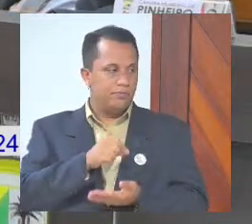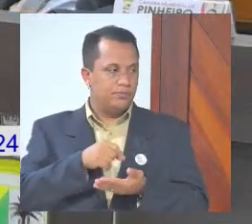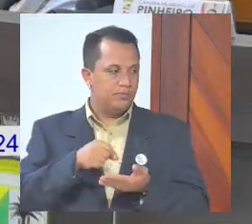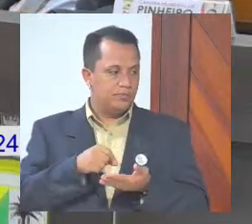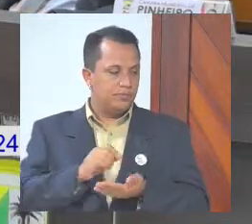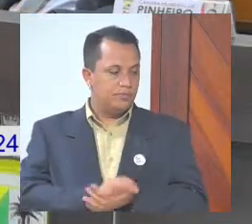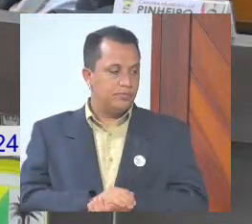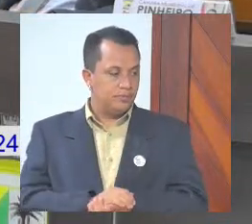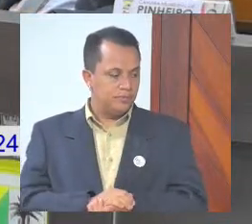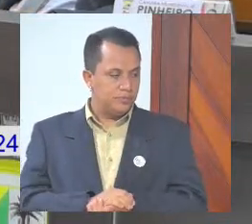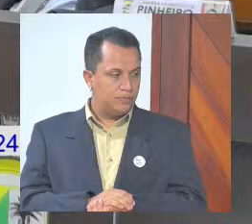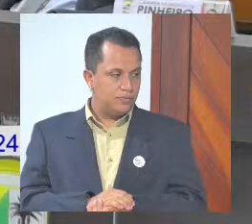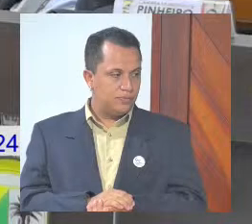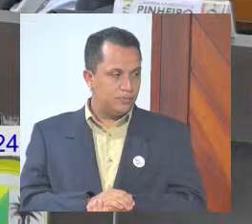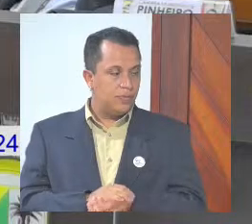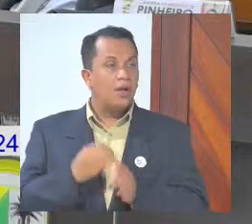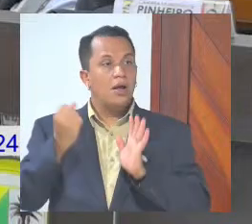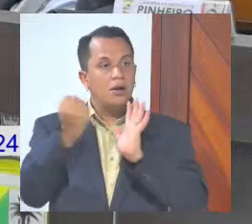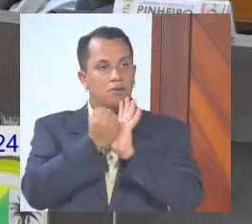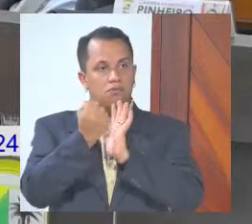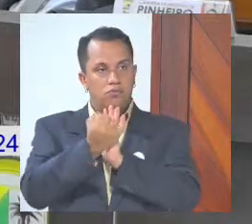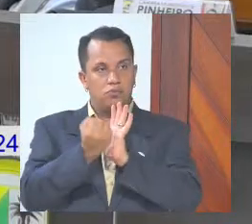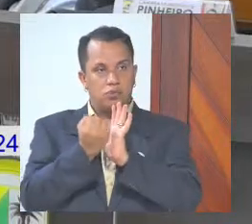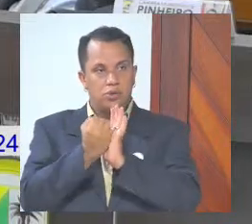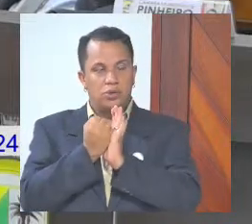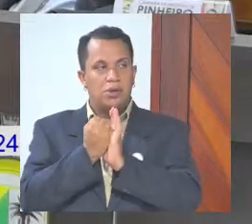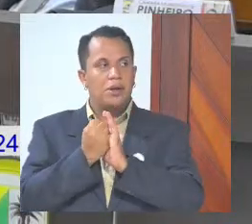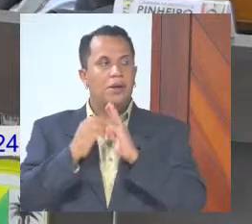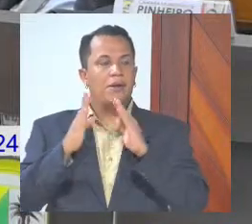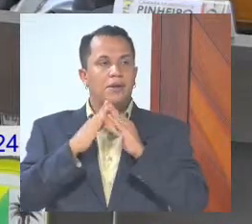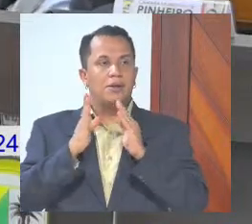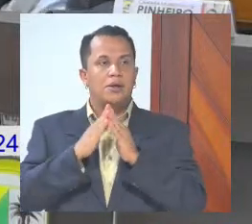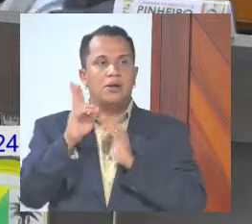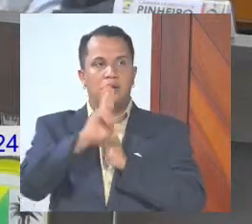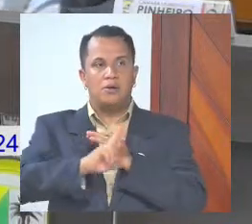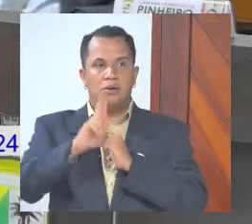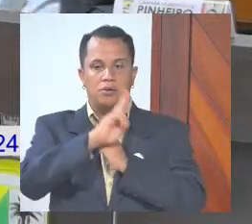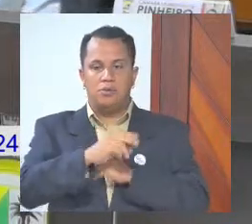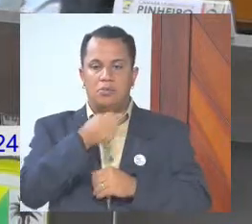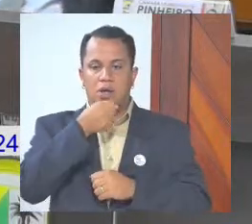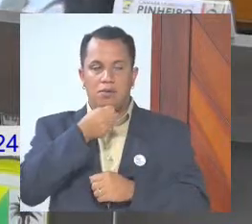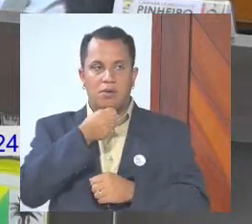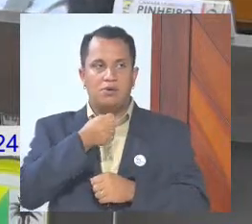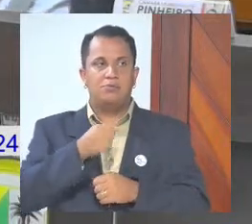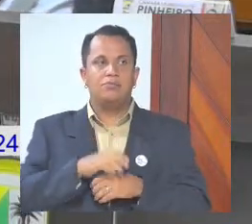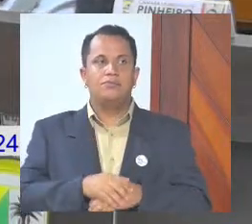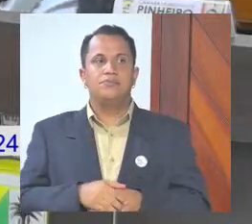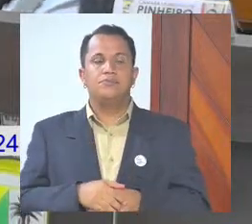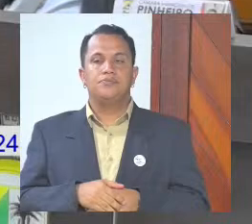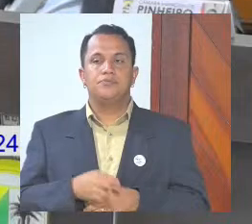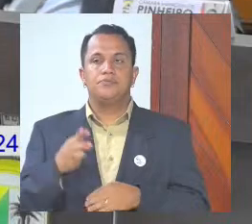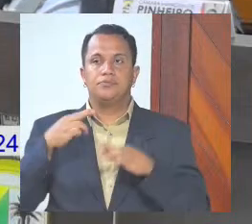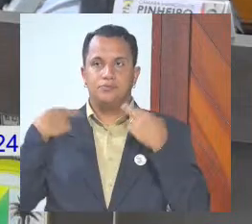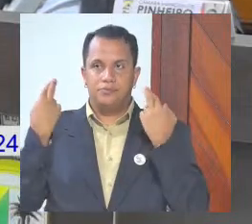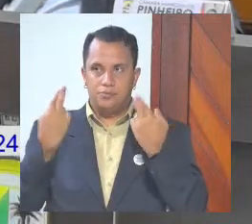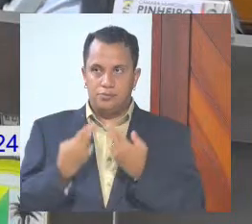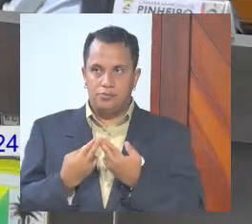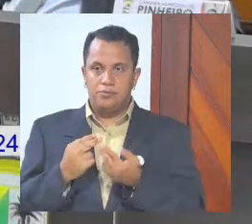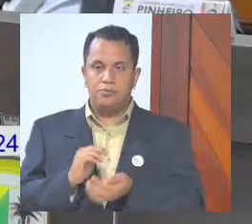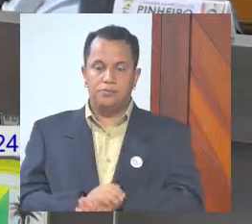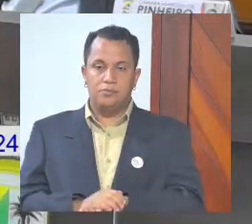inscreveu, protocolou aqui na casa para usar a tribuna, né? E a gente reuniu todos os